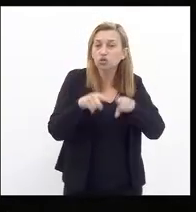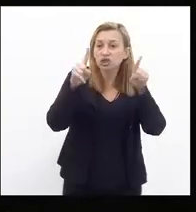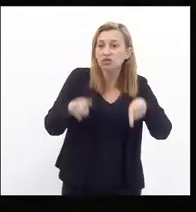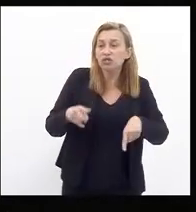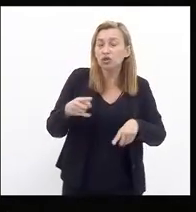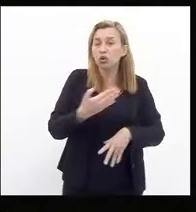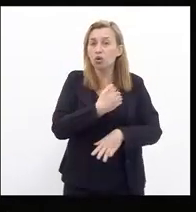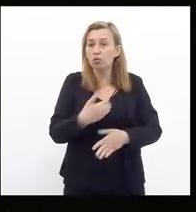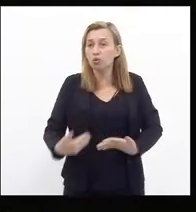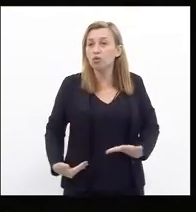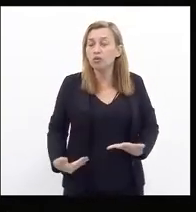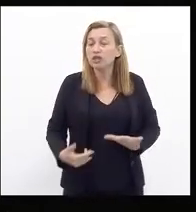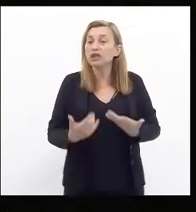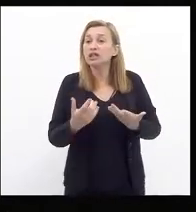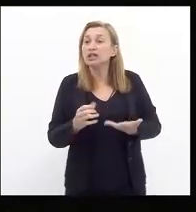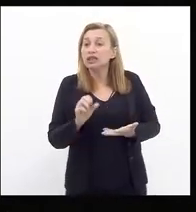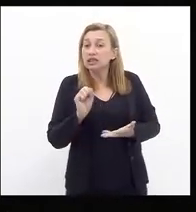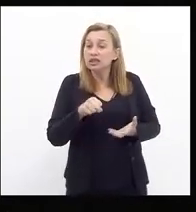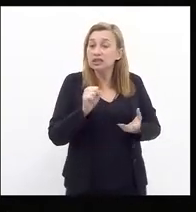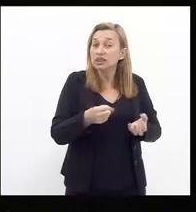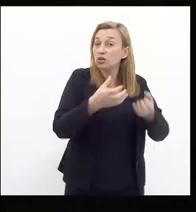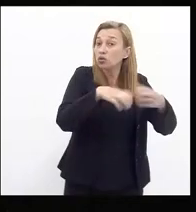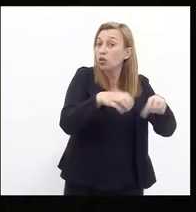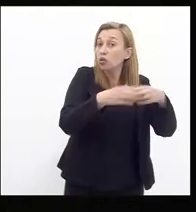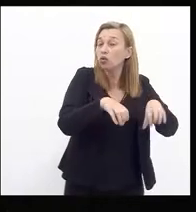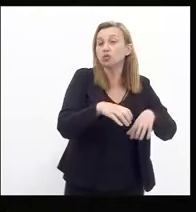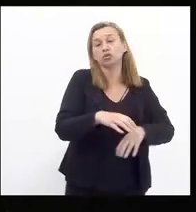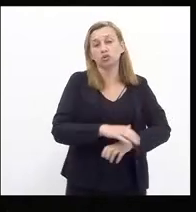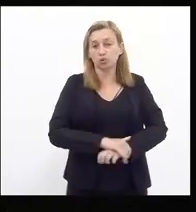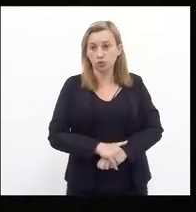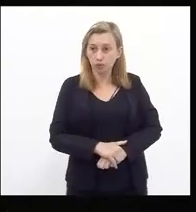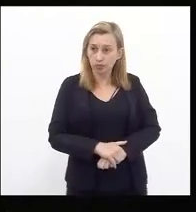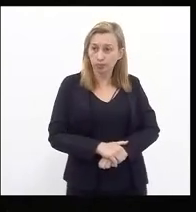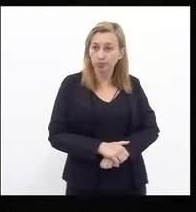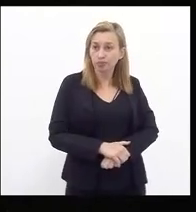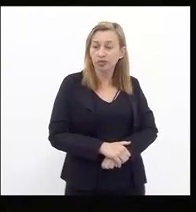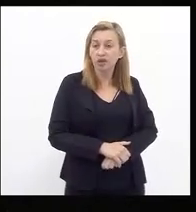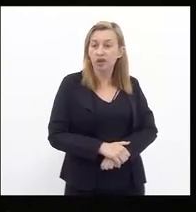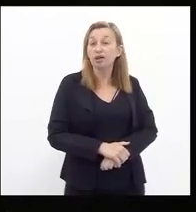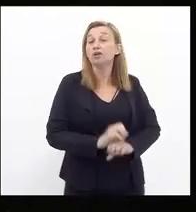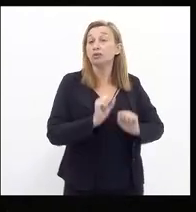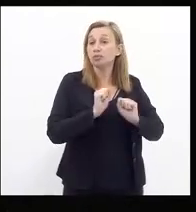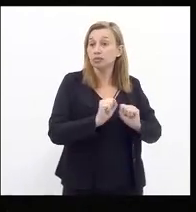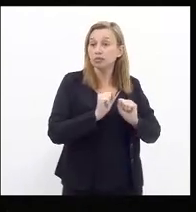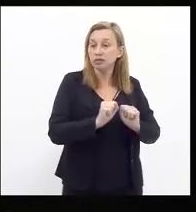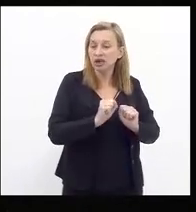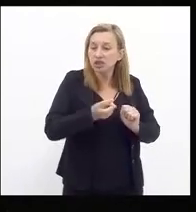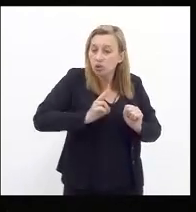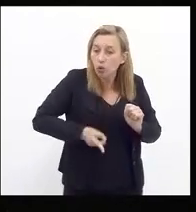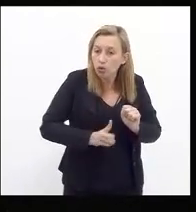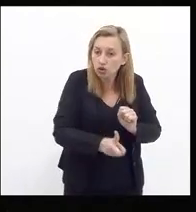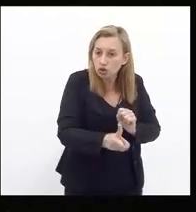Servidores que estariam fazendo um concurso público e que pra que estivessem a continuidade da